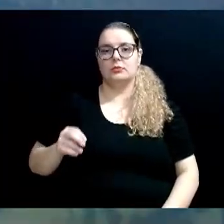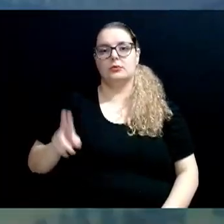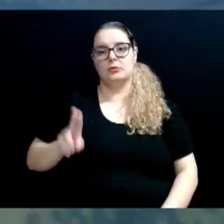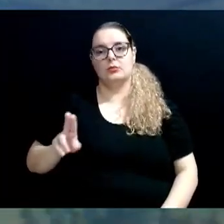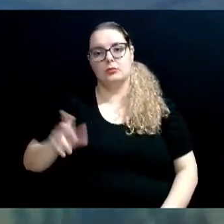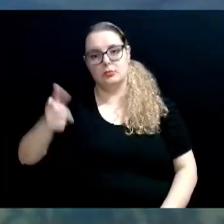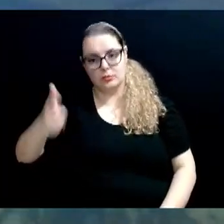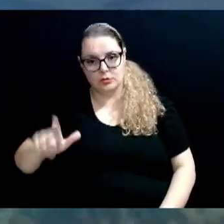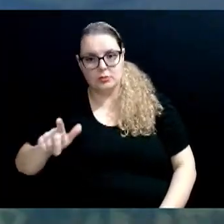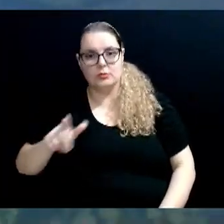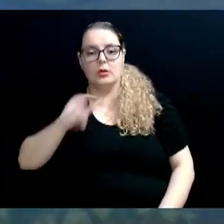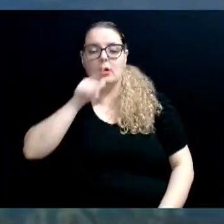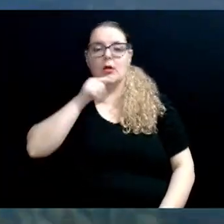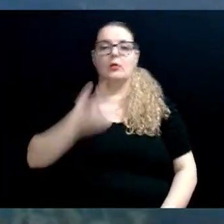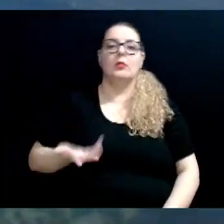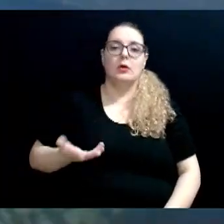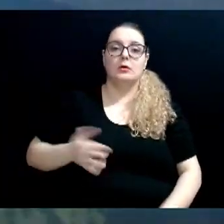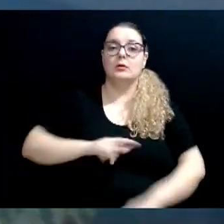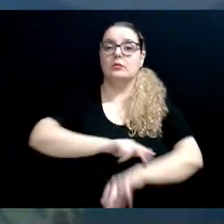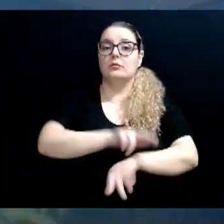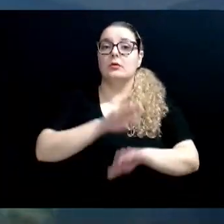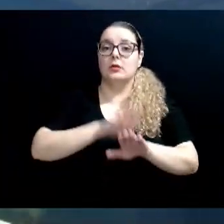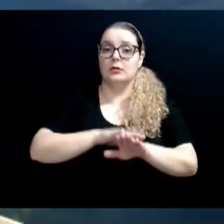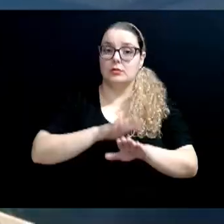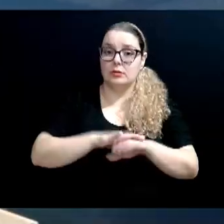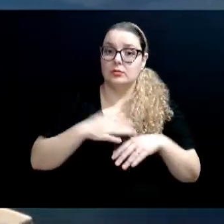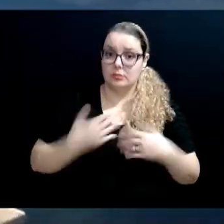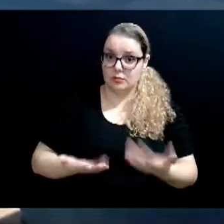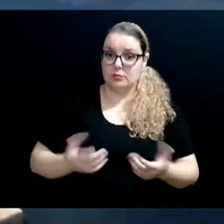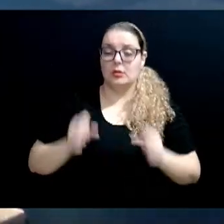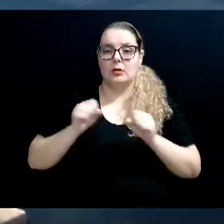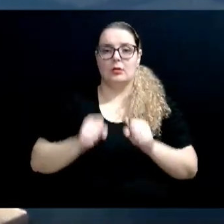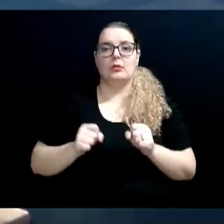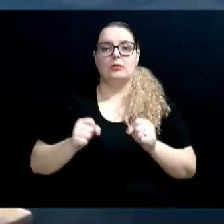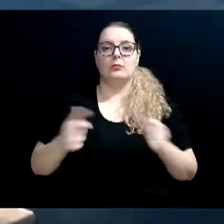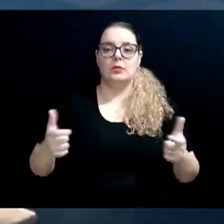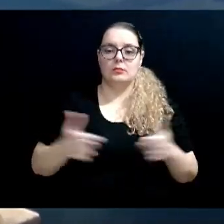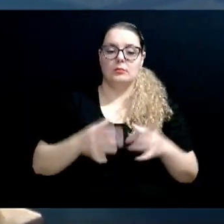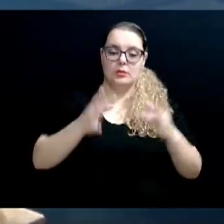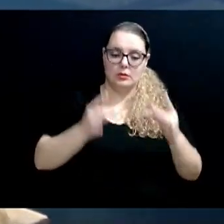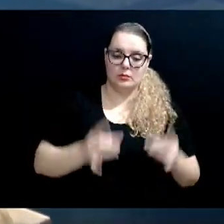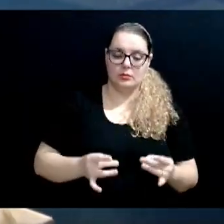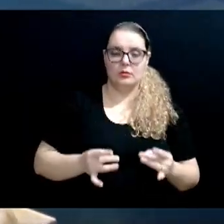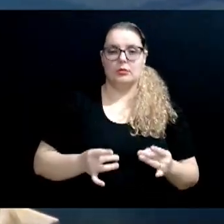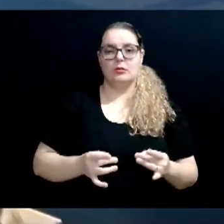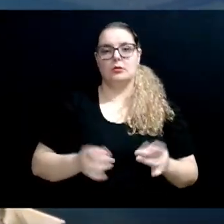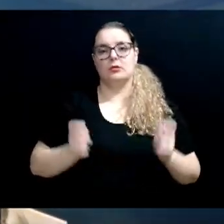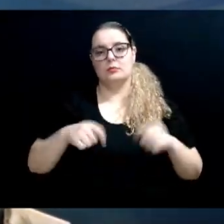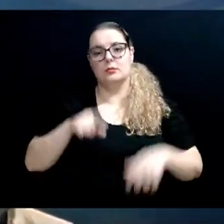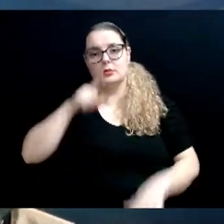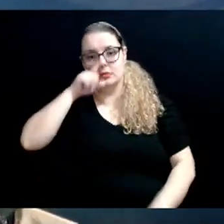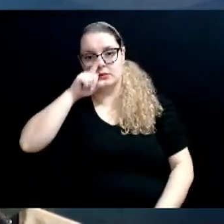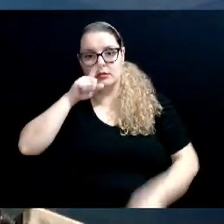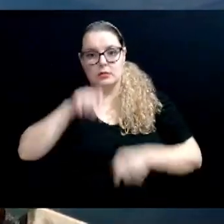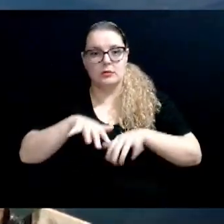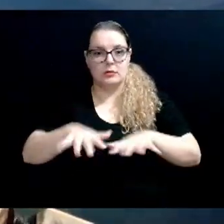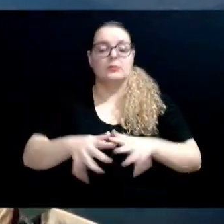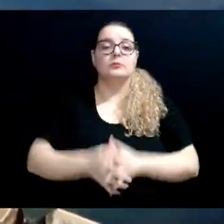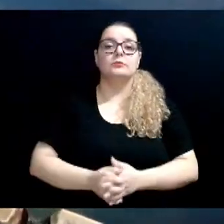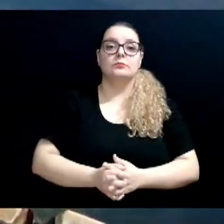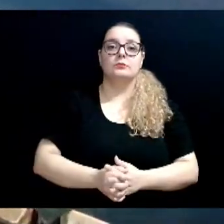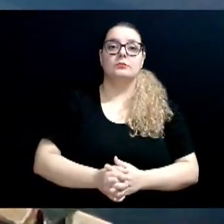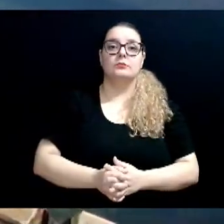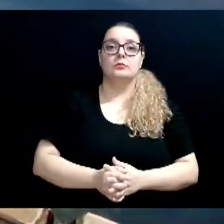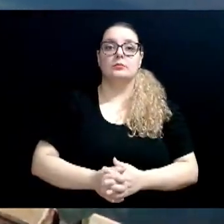várias ações para poder mitigar os possíveis riscos de desabastecimento. Você já falou um pouco sobre o uso